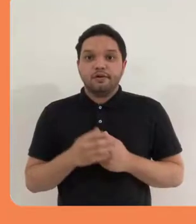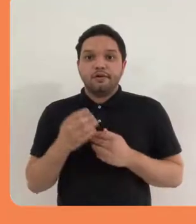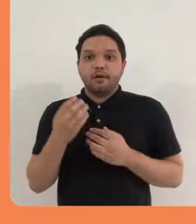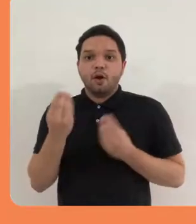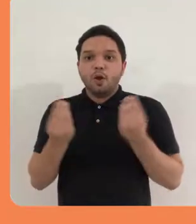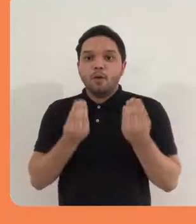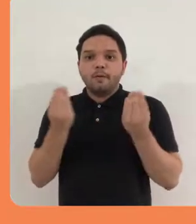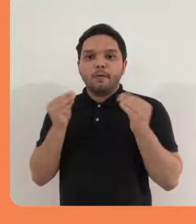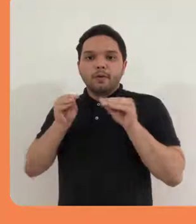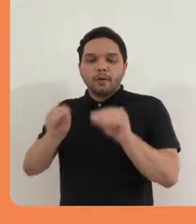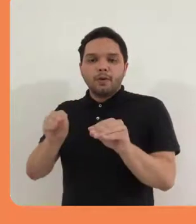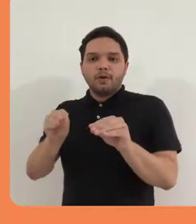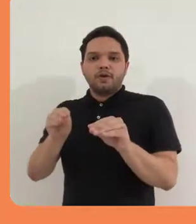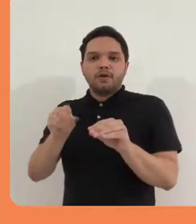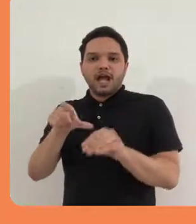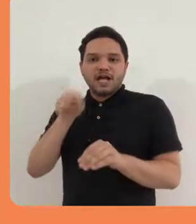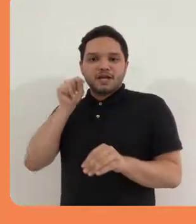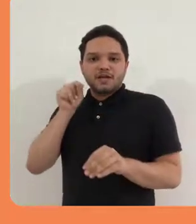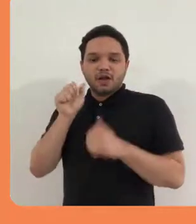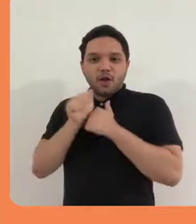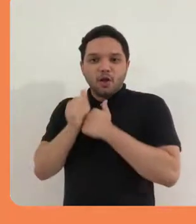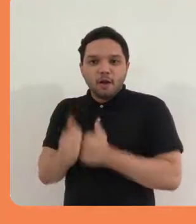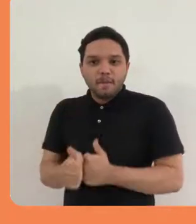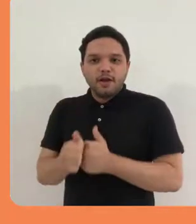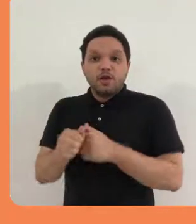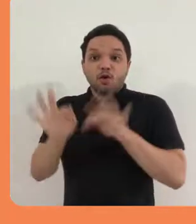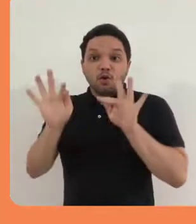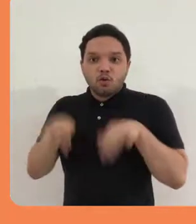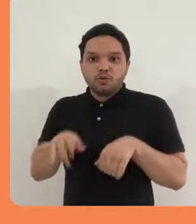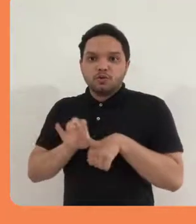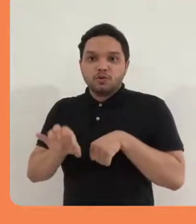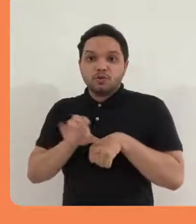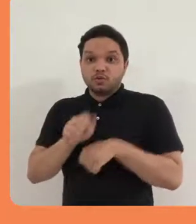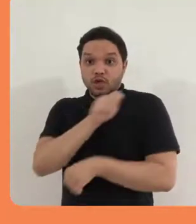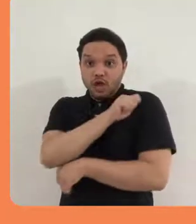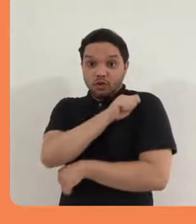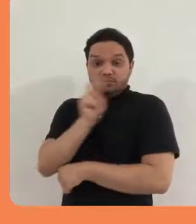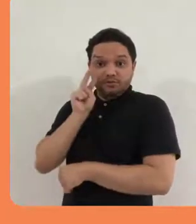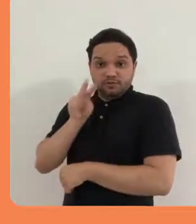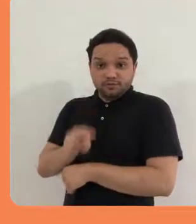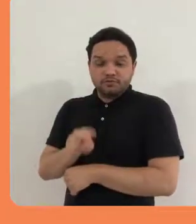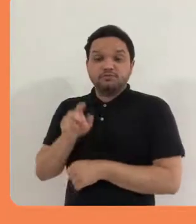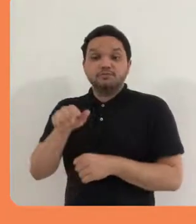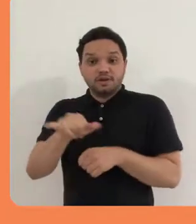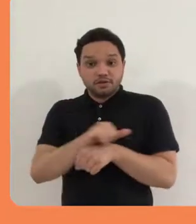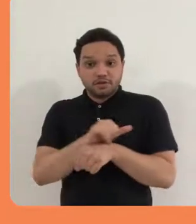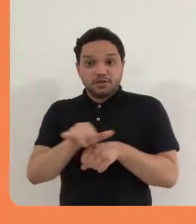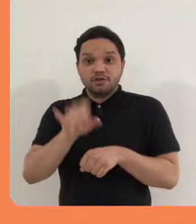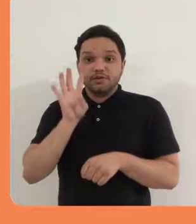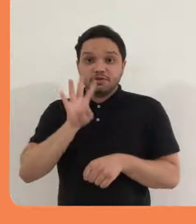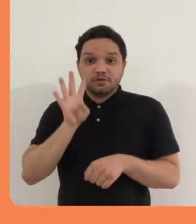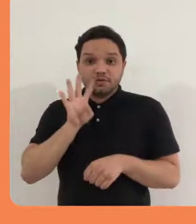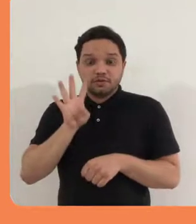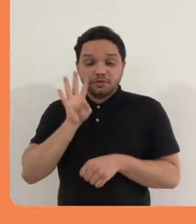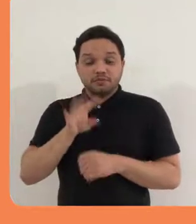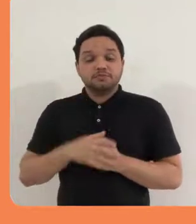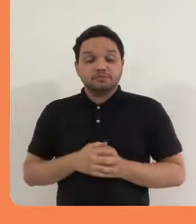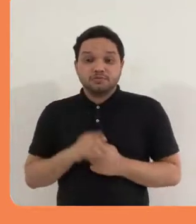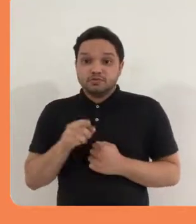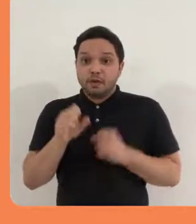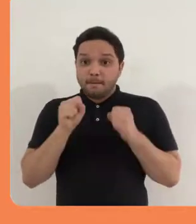lá, agora que já marcamos a opção de acompanhar a conclusão do curso,